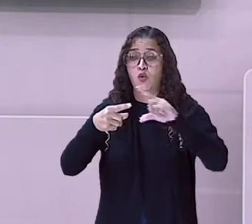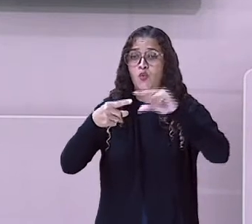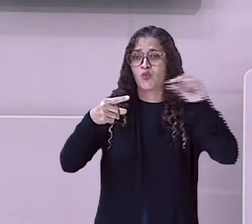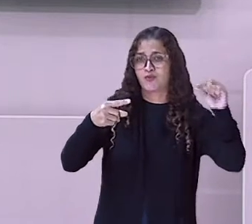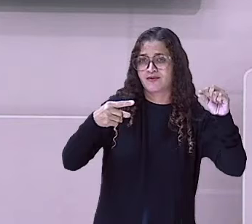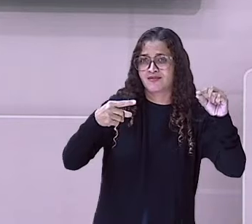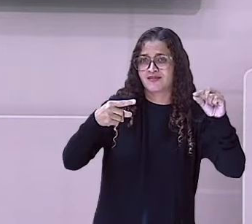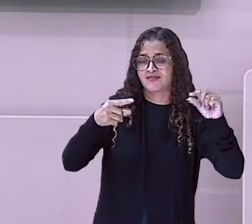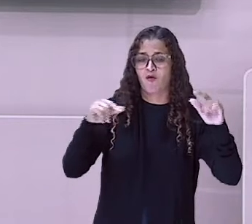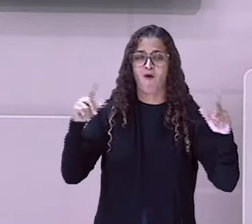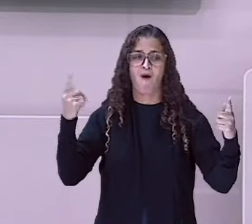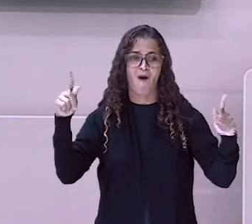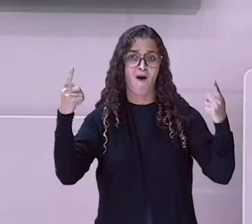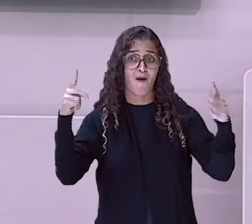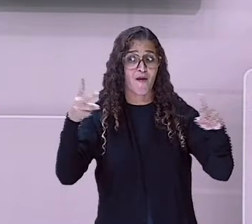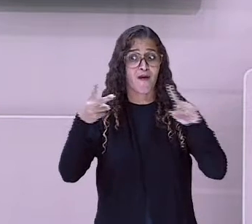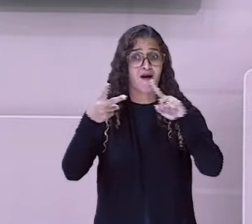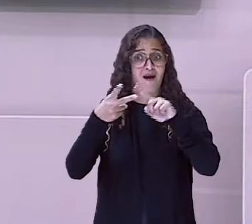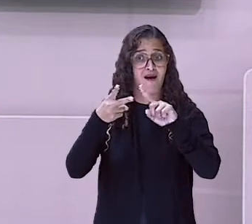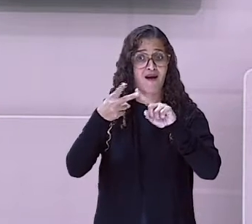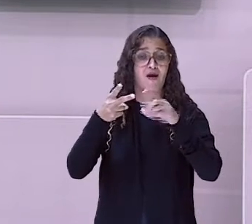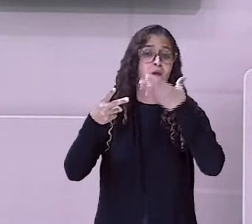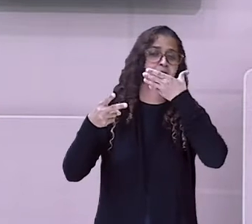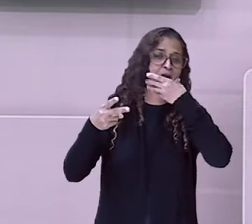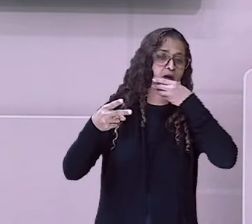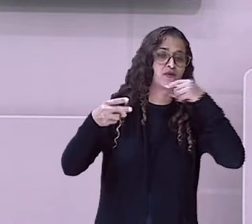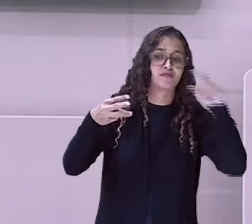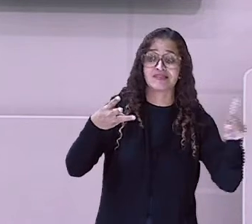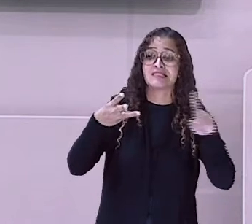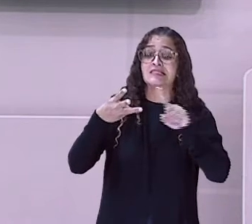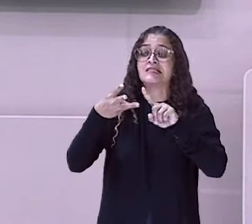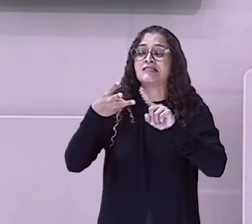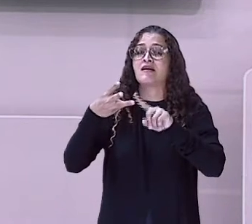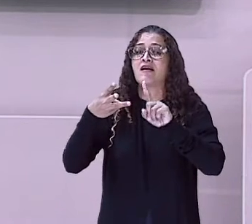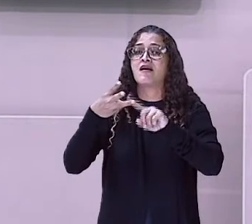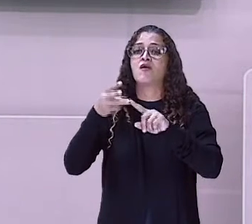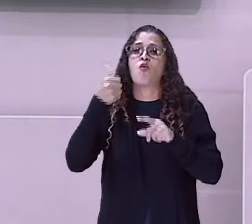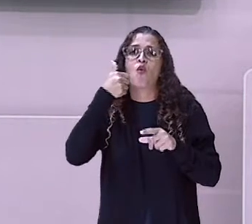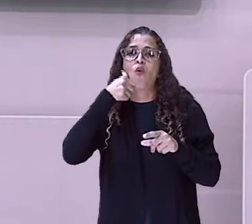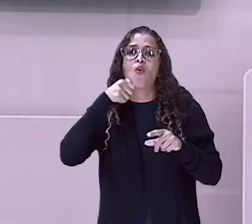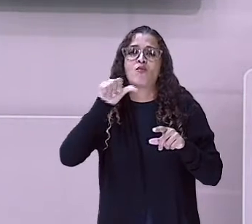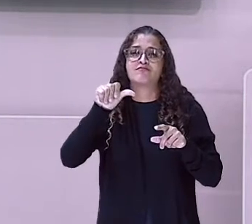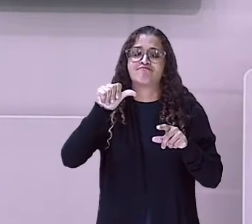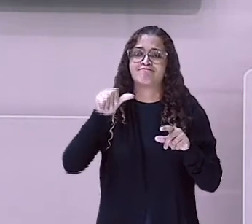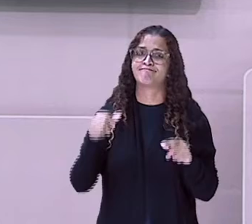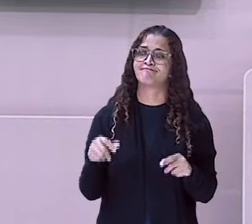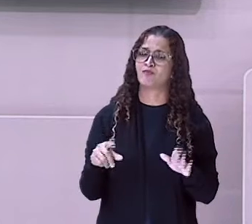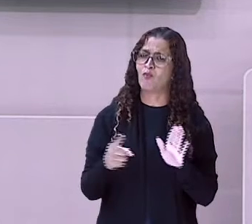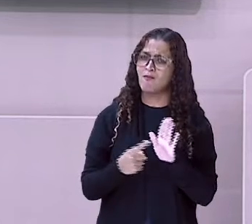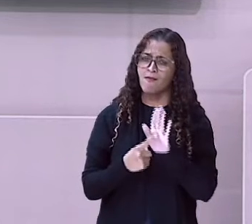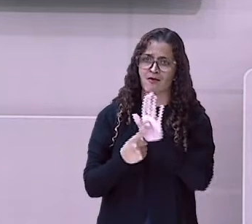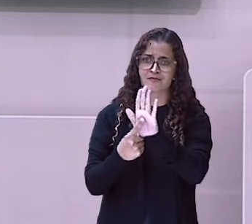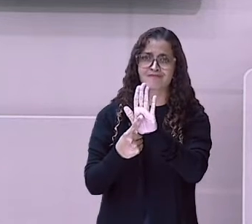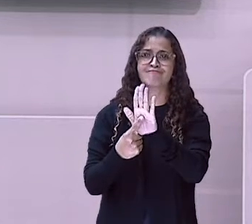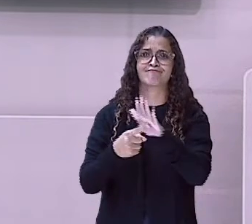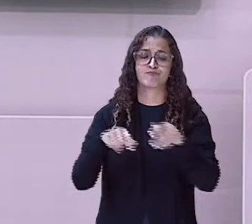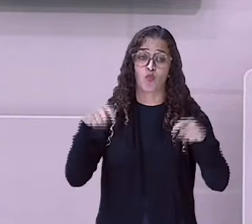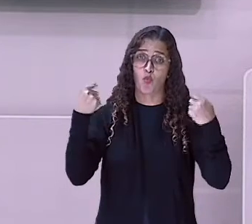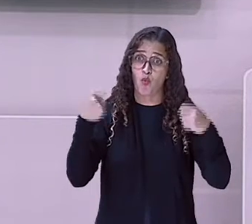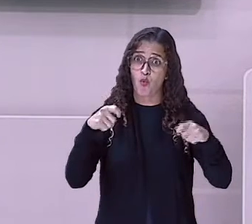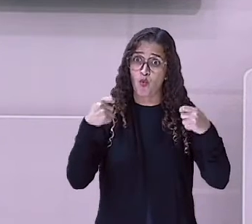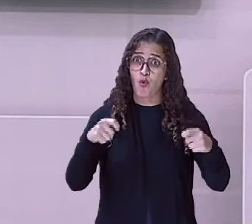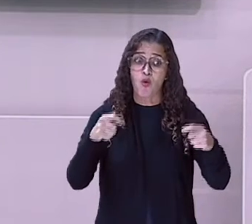para meninas. Não é isso? E nós precisamos aí, né, ter um lugar